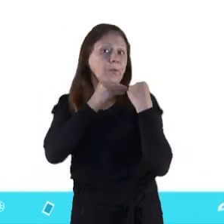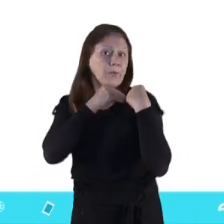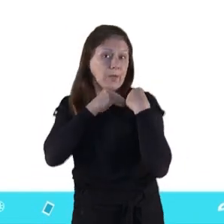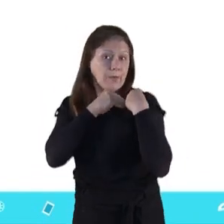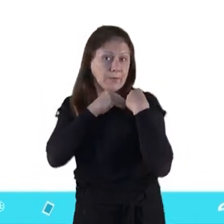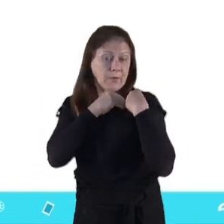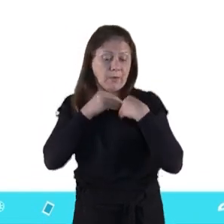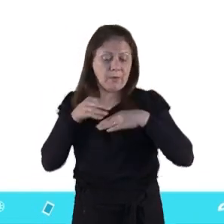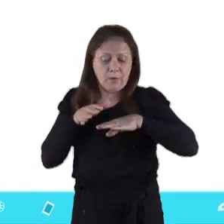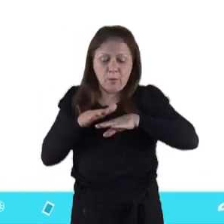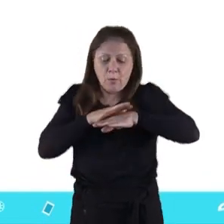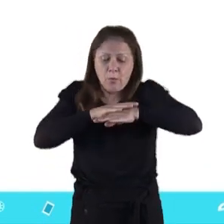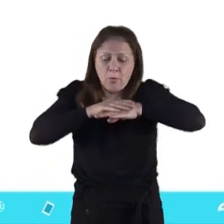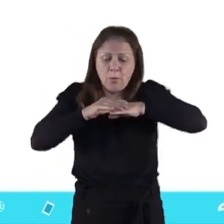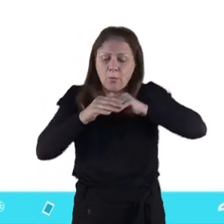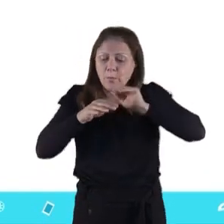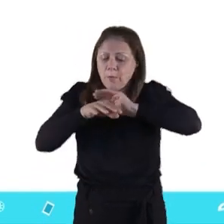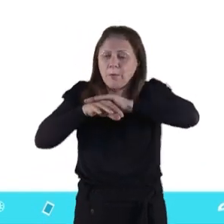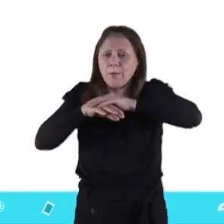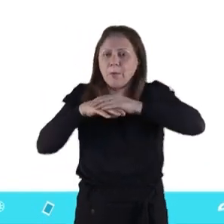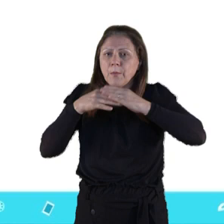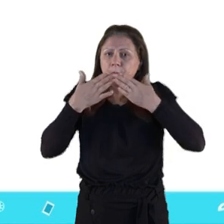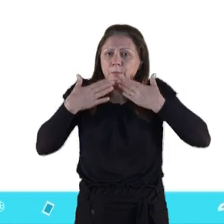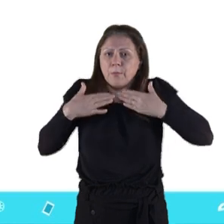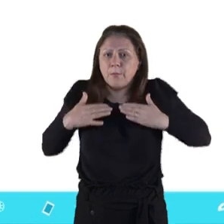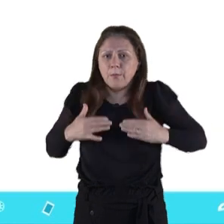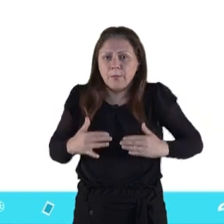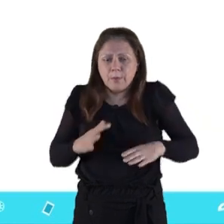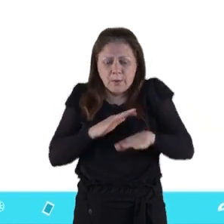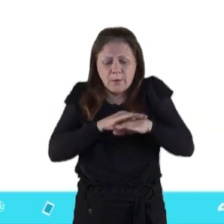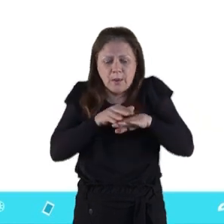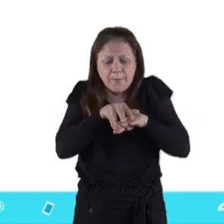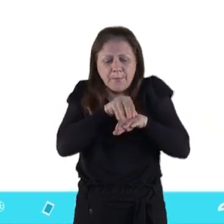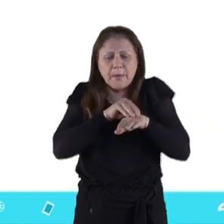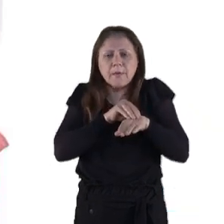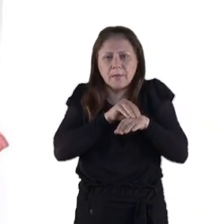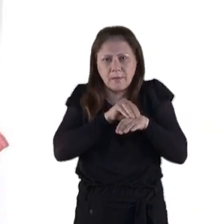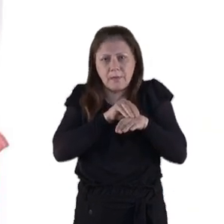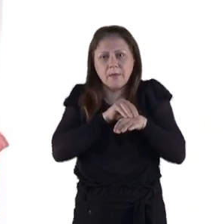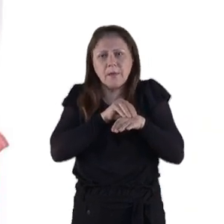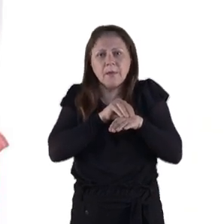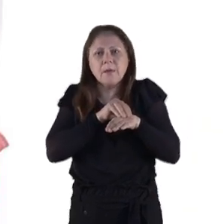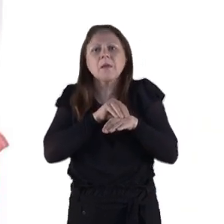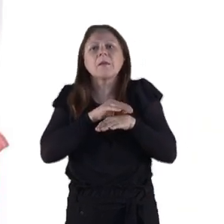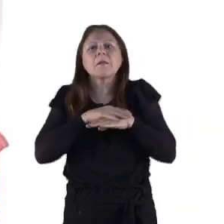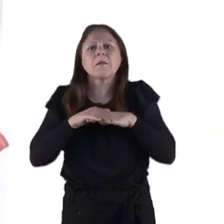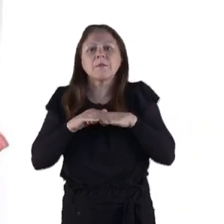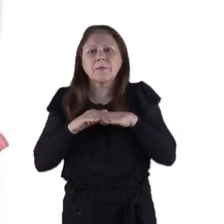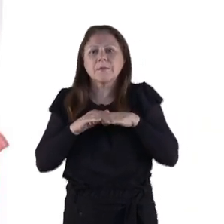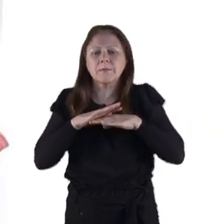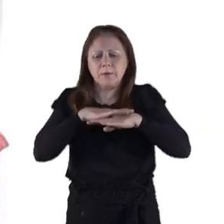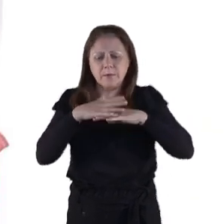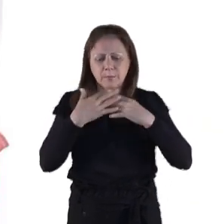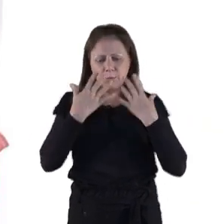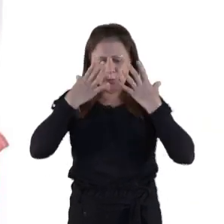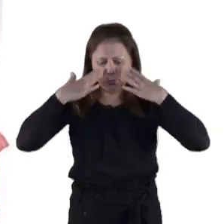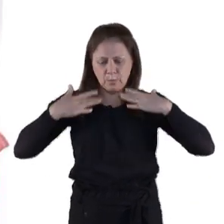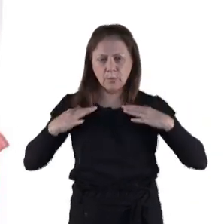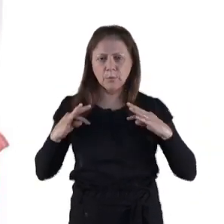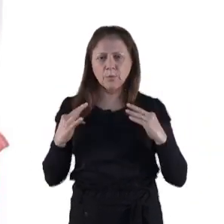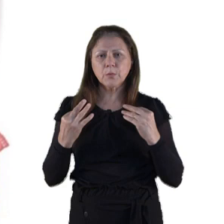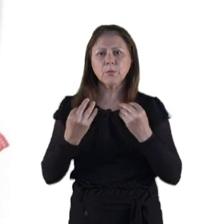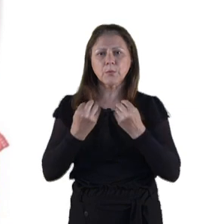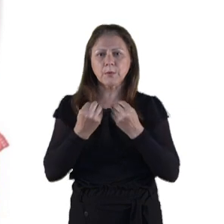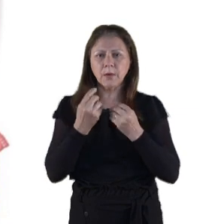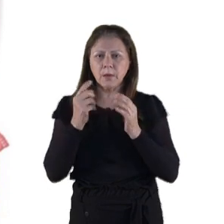por cobrir partes do nosso corpo, por revestir esse corpo que a gente tem. Então, o tecido da nossa pele, que cobre os nossos